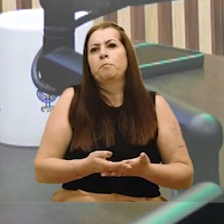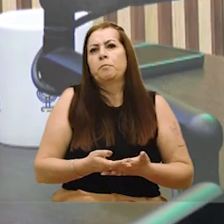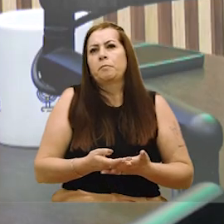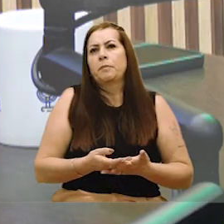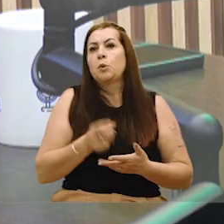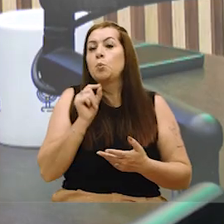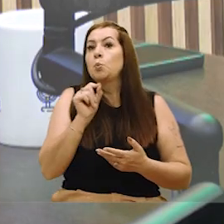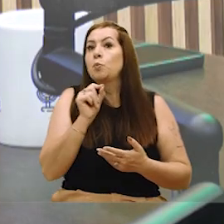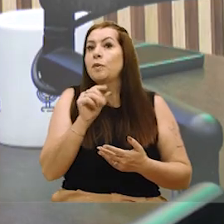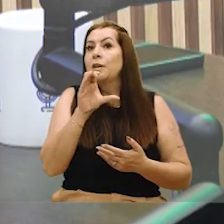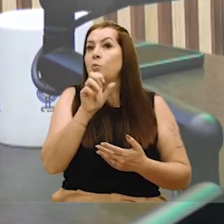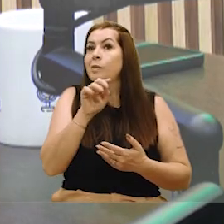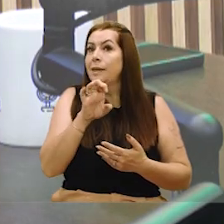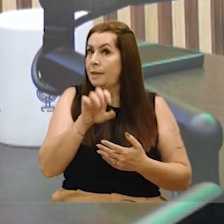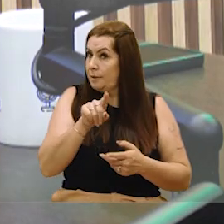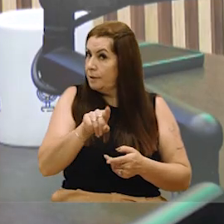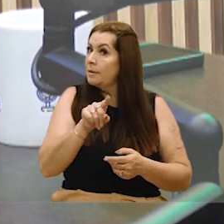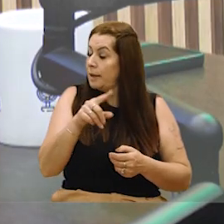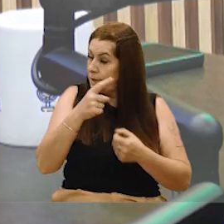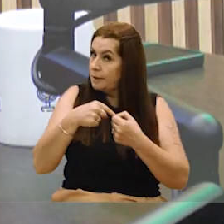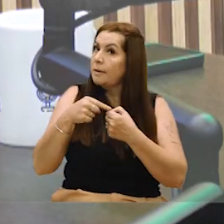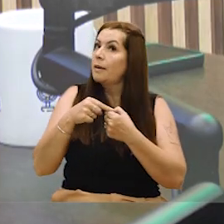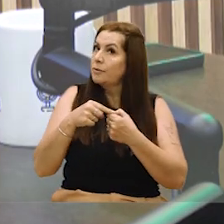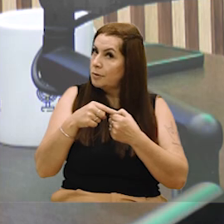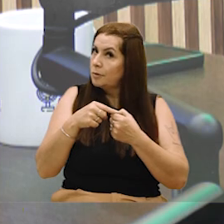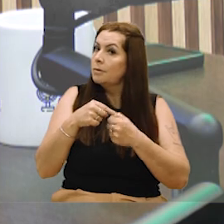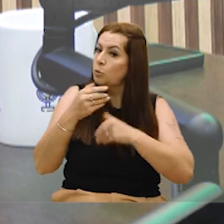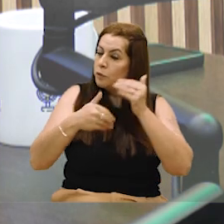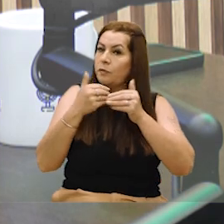ser o case também aqui da nossa